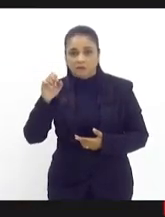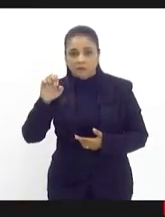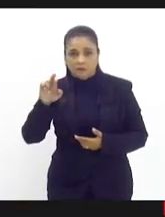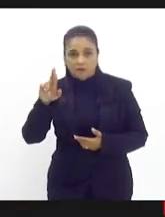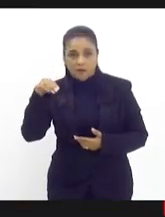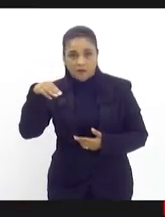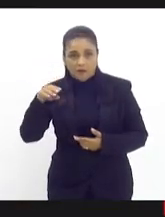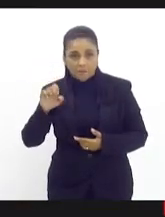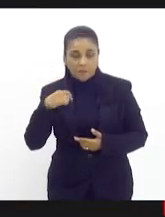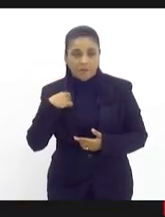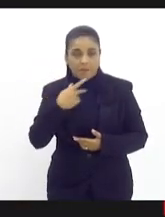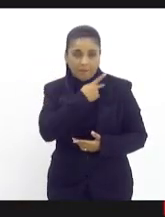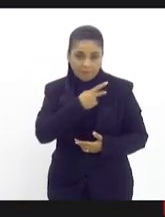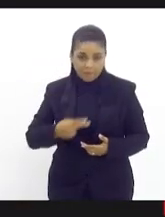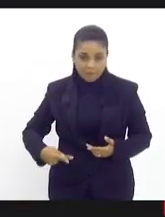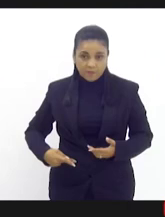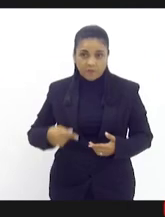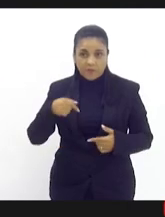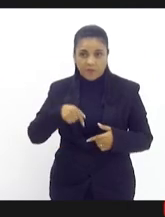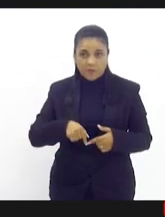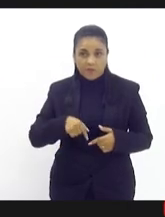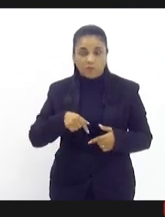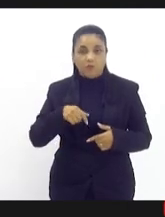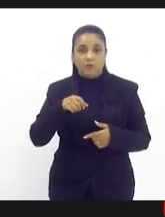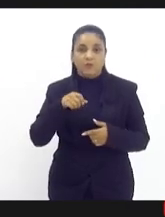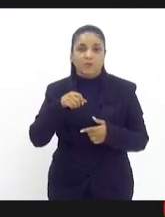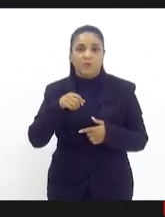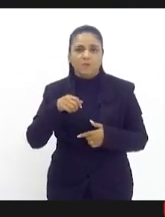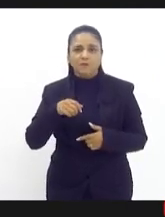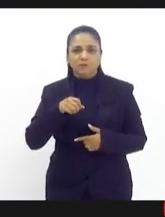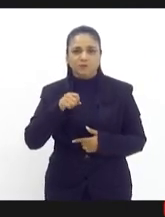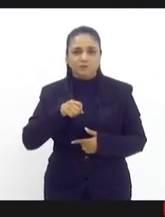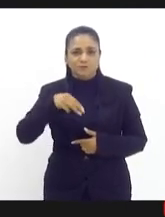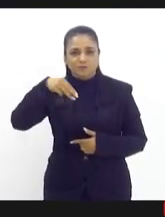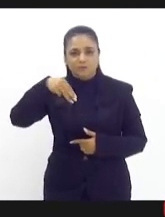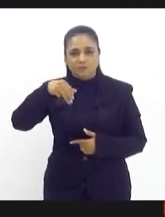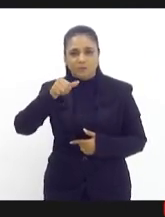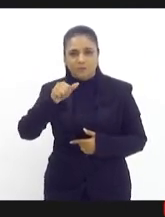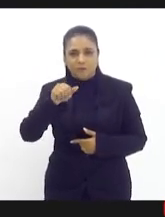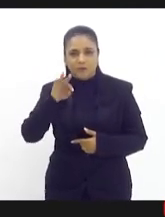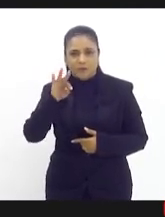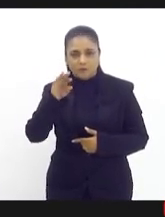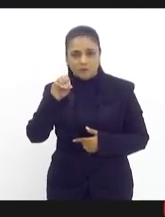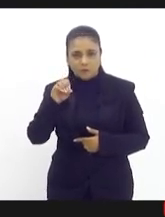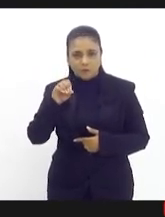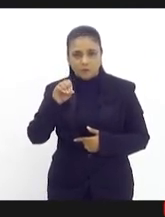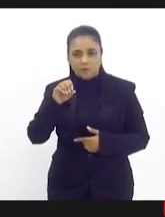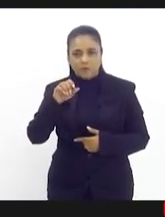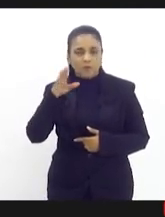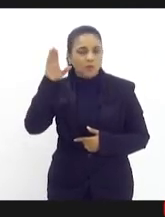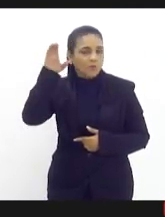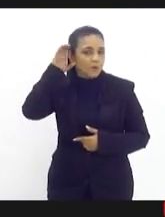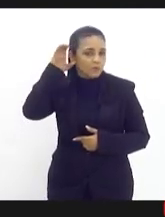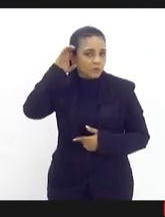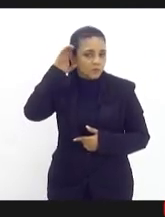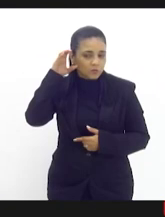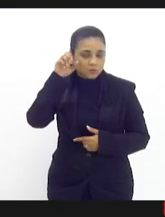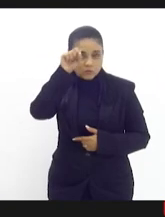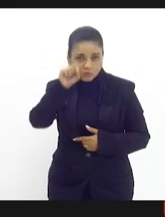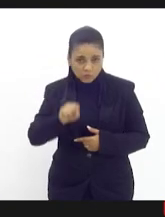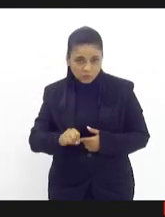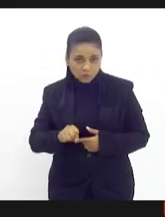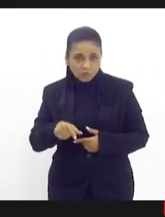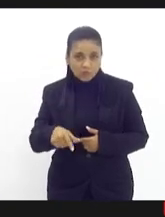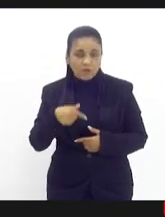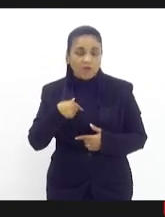Presidente, eu estou hoje no estado do Mato Grosso do Sul, sou presidente da Comissão de Defesa do Consumidor da UNALI, estou hoje aqui em